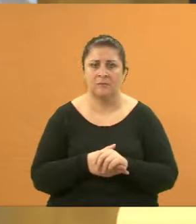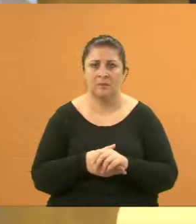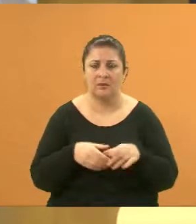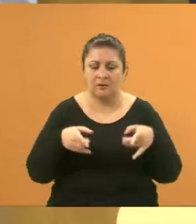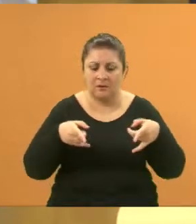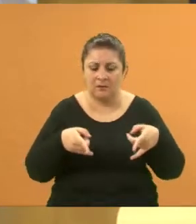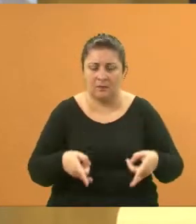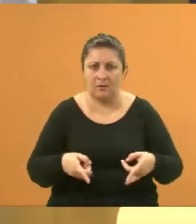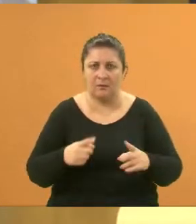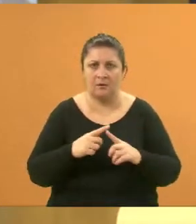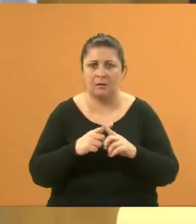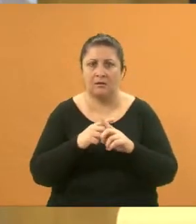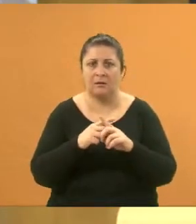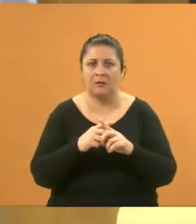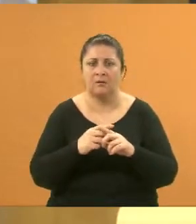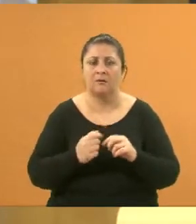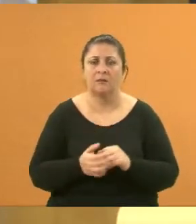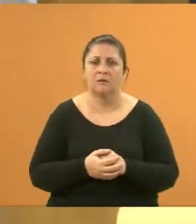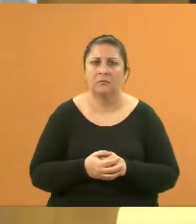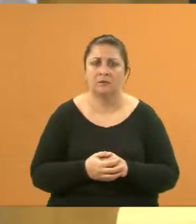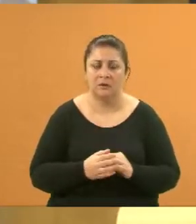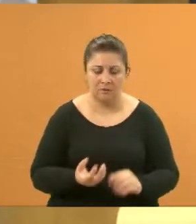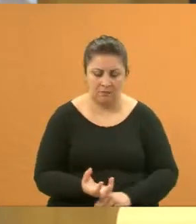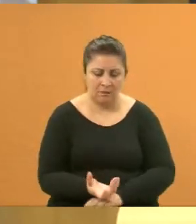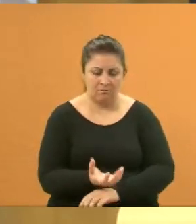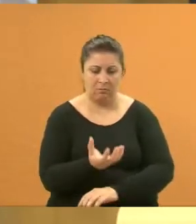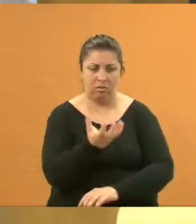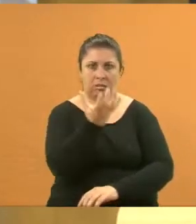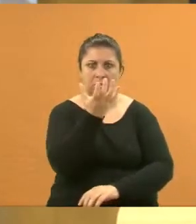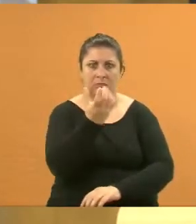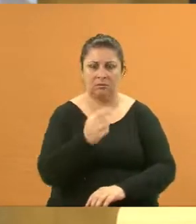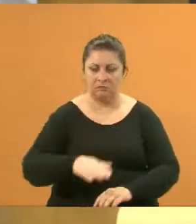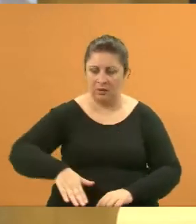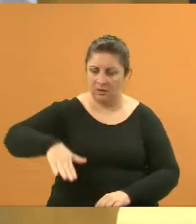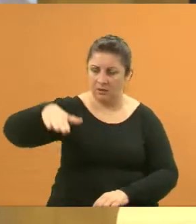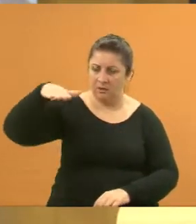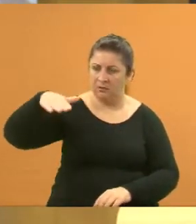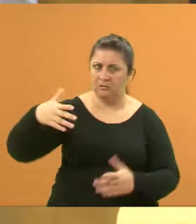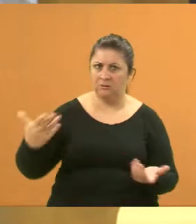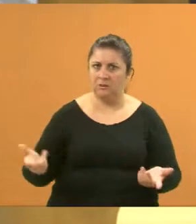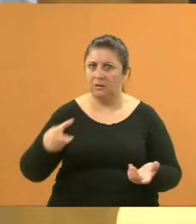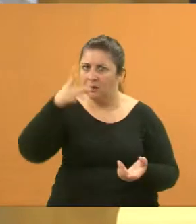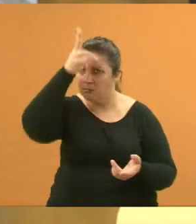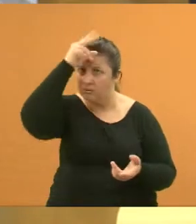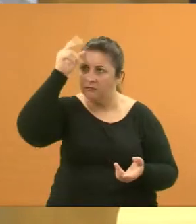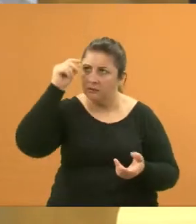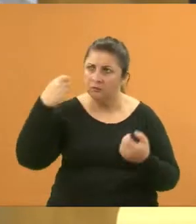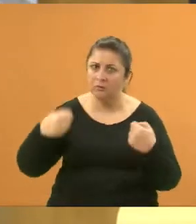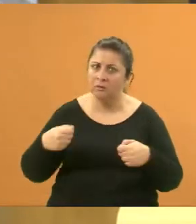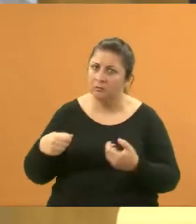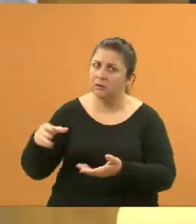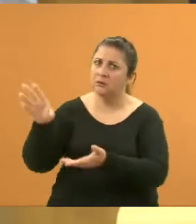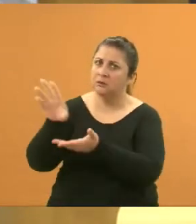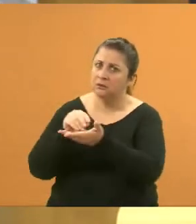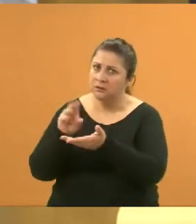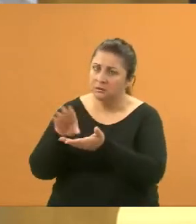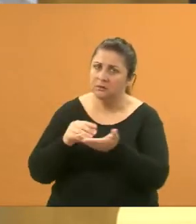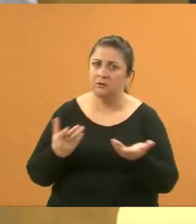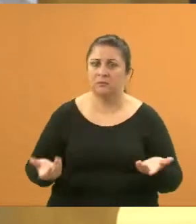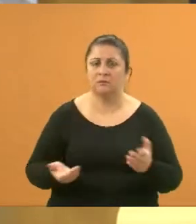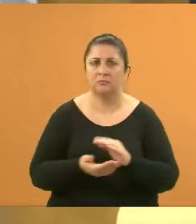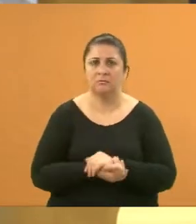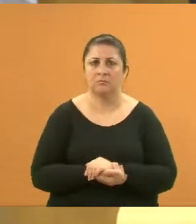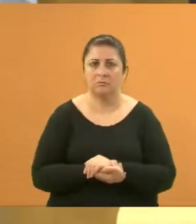Parque Santo Antônio. Mato com 1 metro de altura. Prefeitura tem que dar exemplo. Vamos